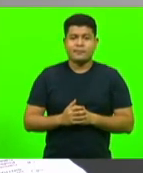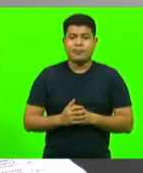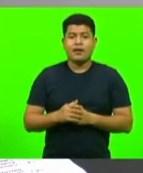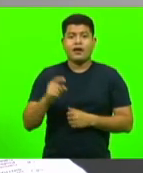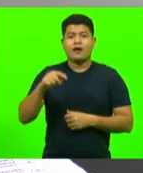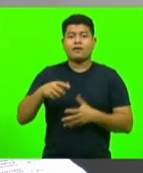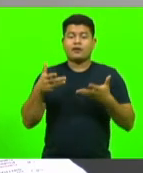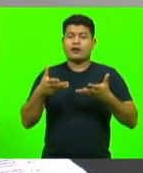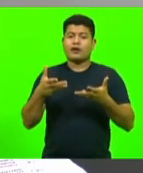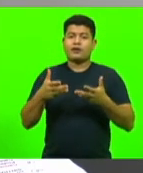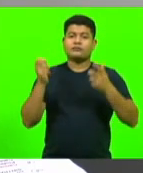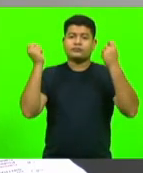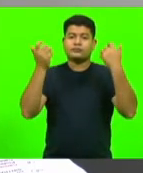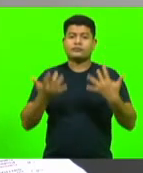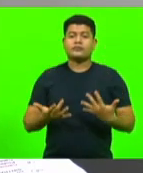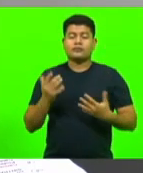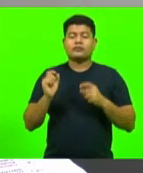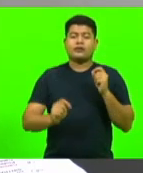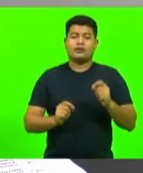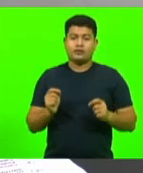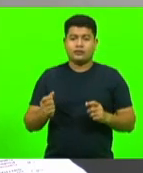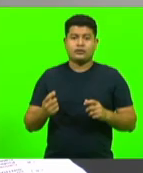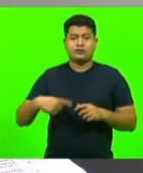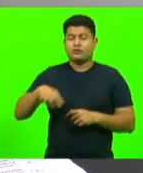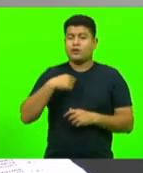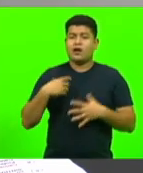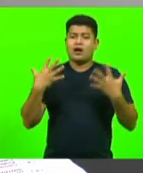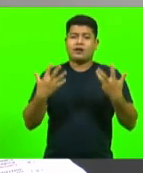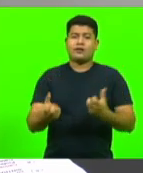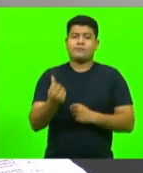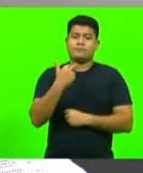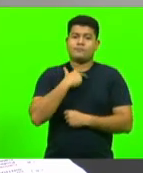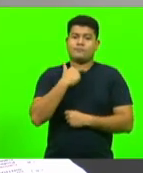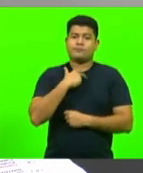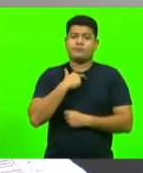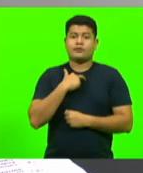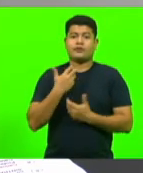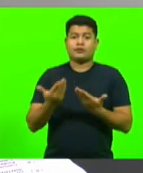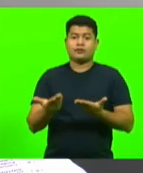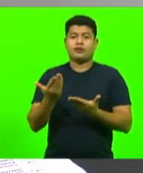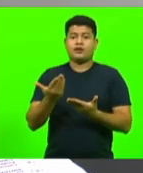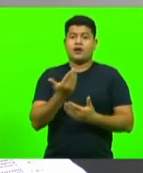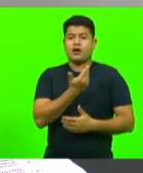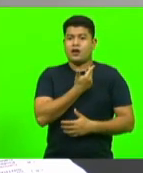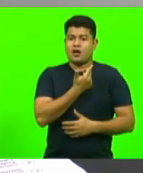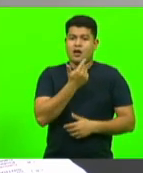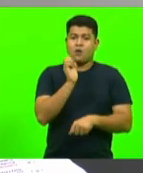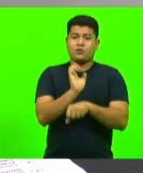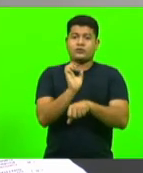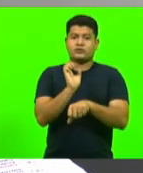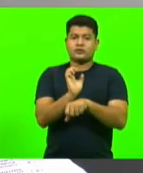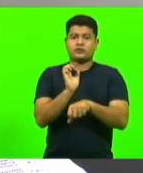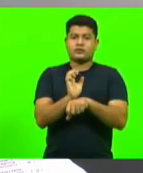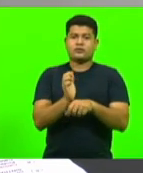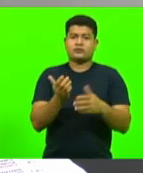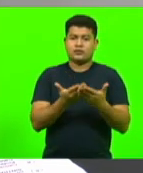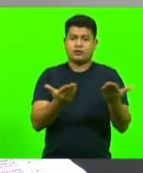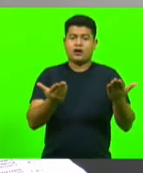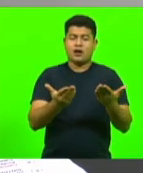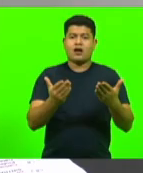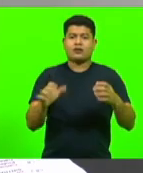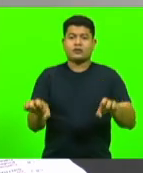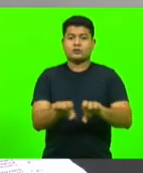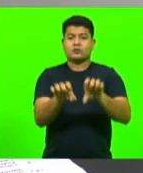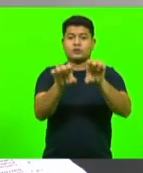que nós não podemos permitir que esse estado seja destruído e eu quero me somar também não